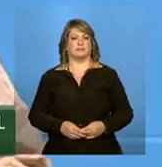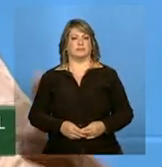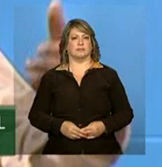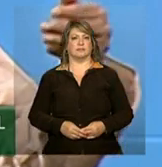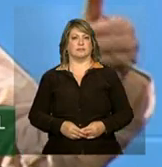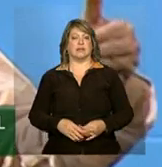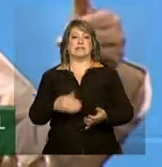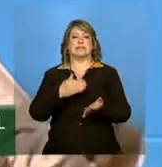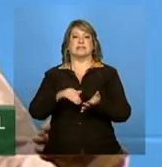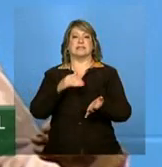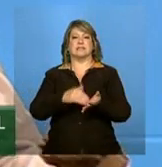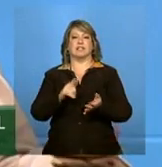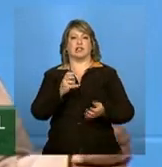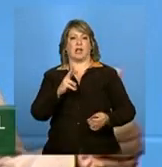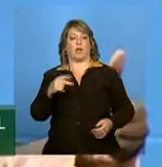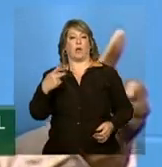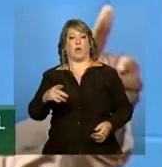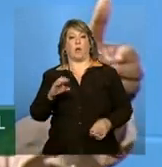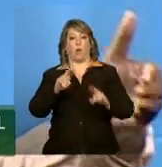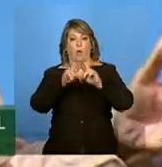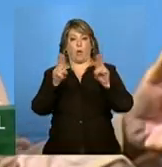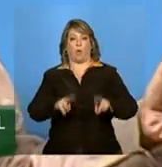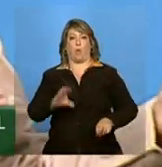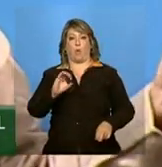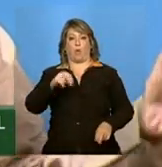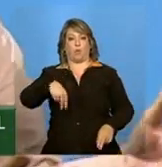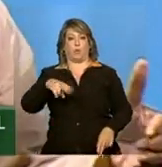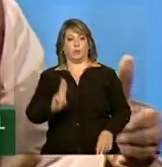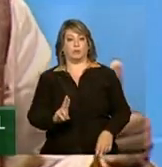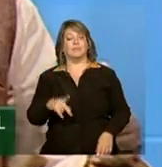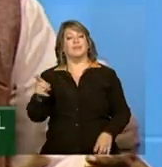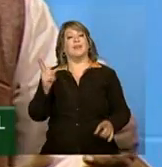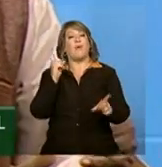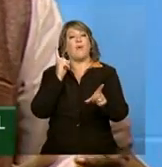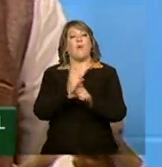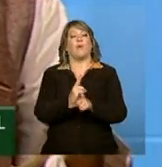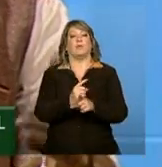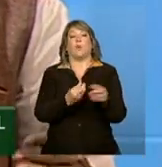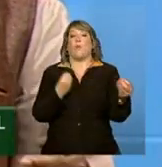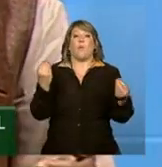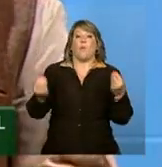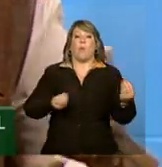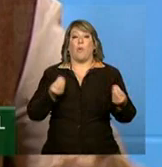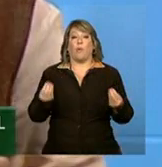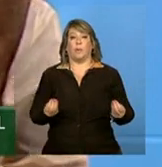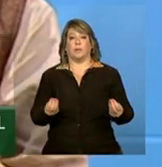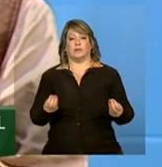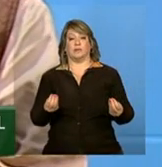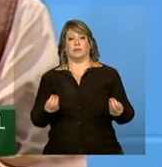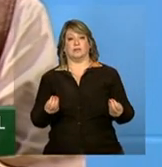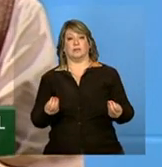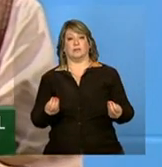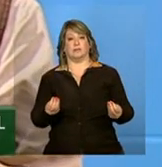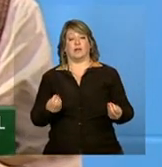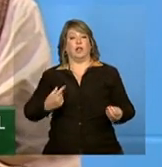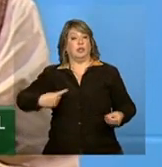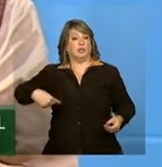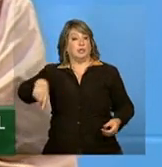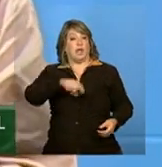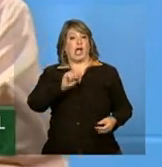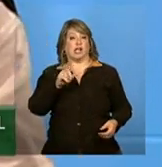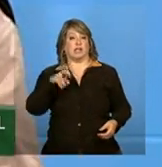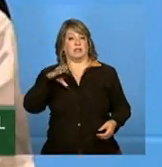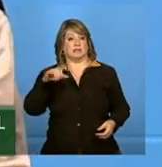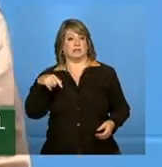ao secretário-geral da ONU que encontre uma forma através da qual as agências